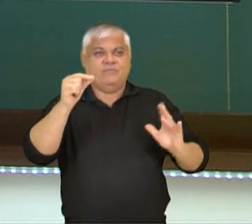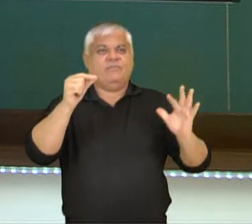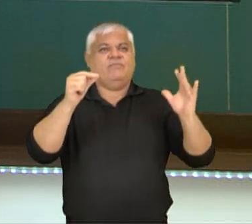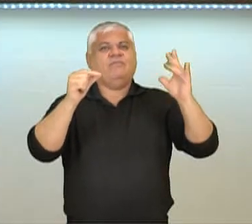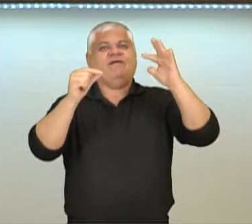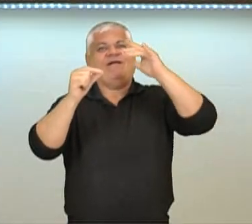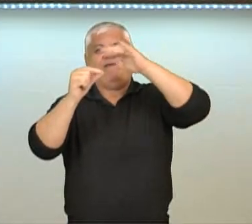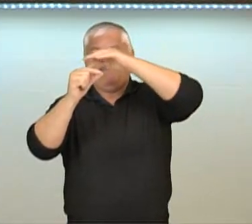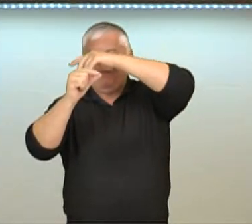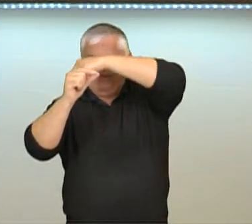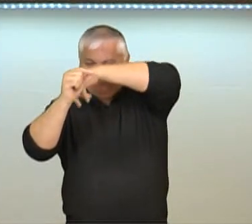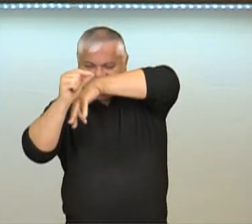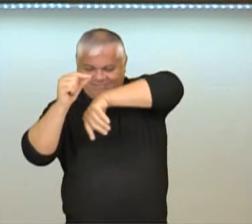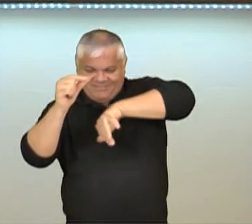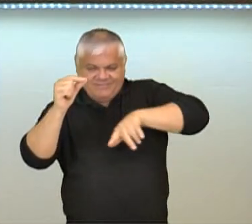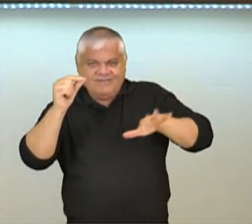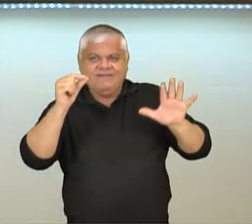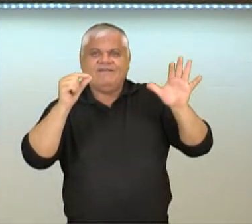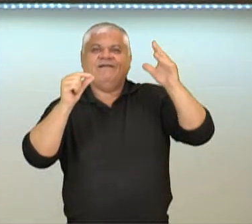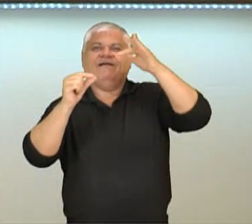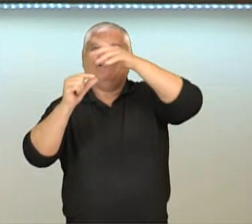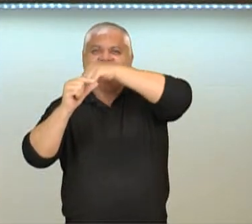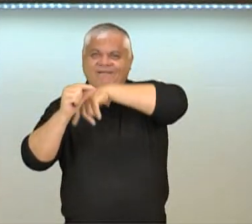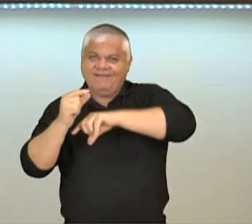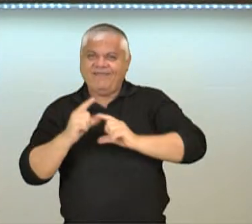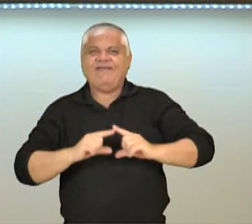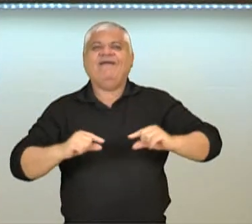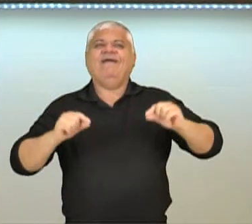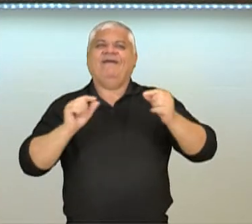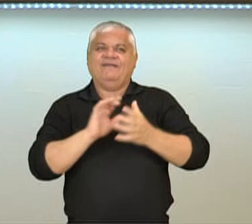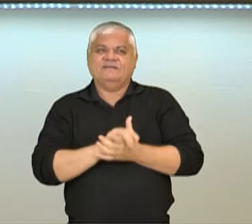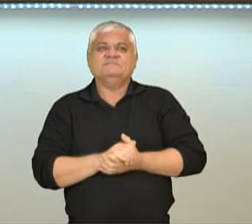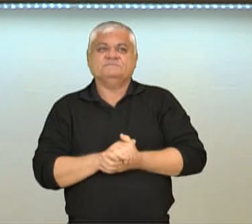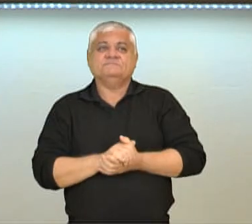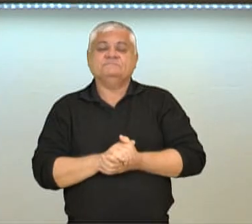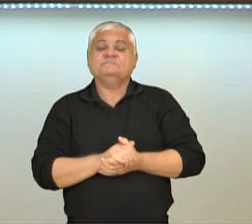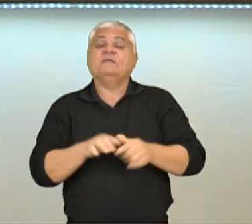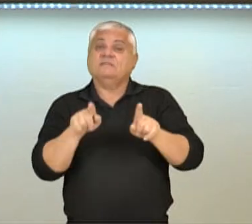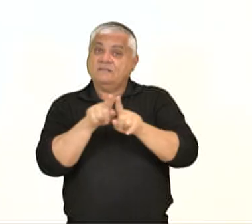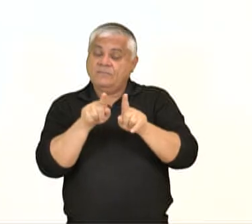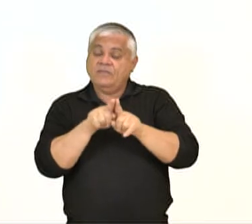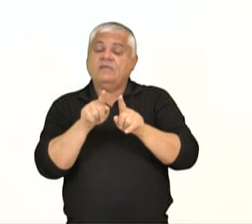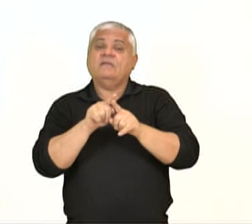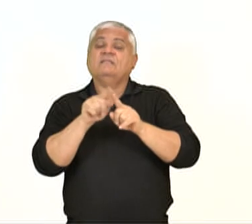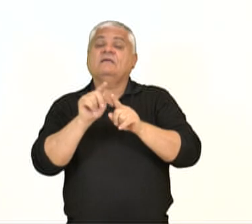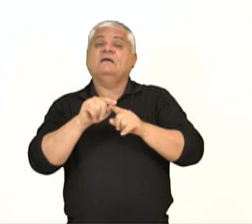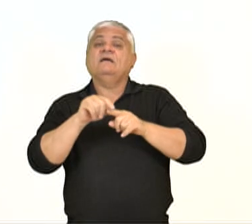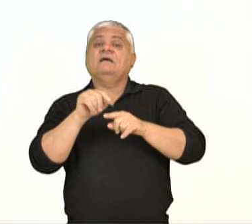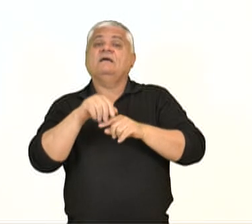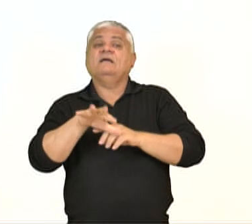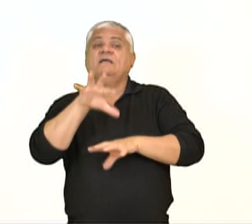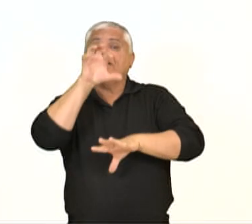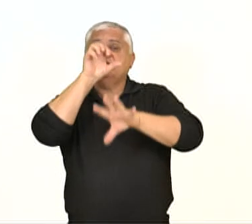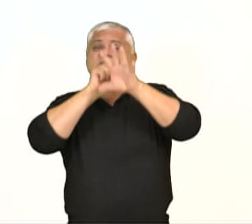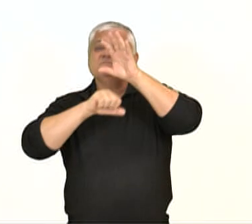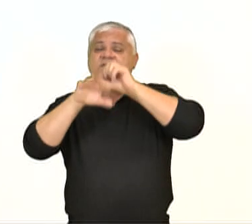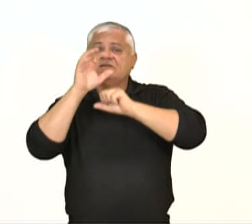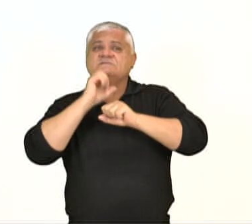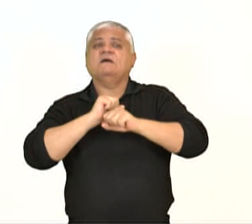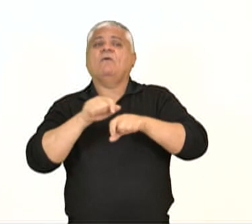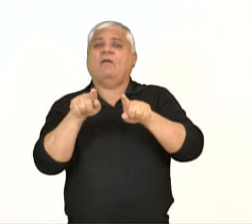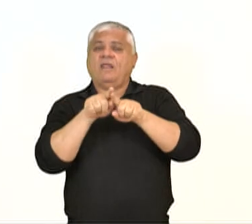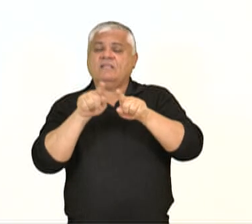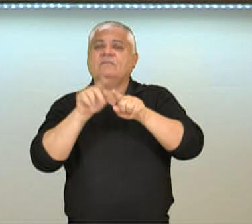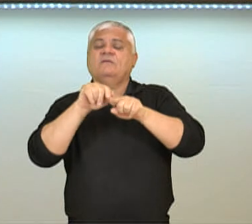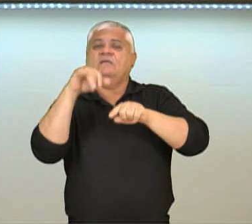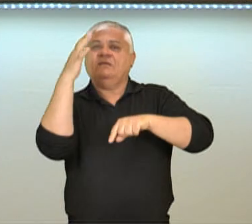quem? Da mitocôndria. Muito bem, galera. E na respiração? A planta consome o açúcar.